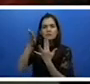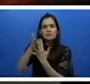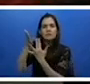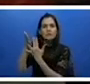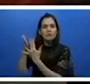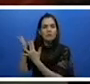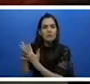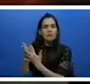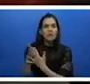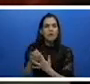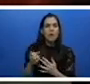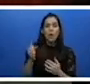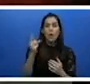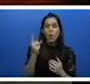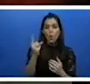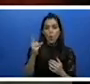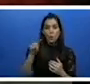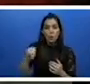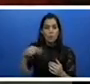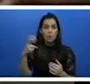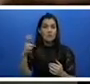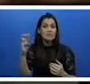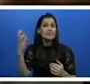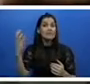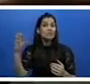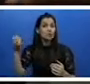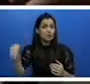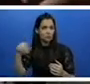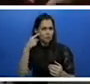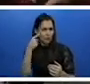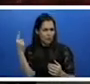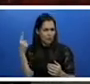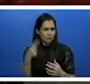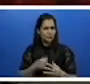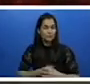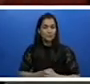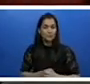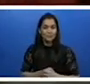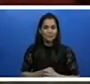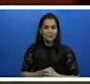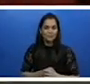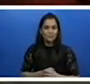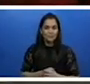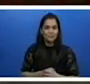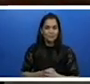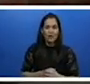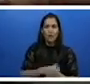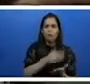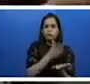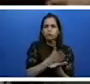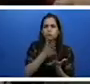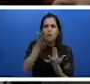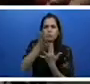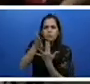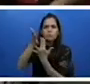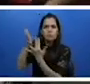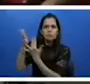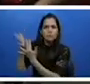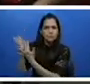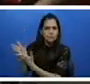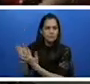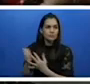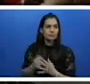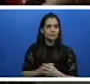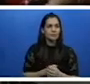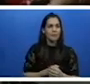1,5 centímetro. Vamos completar? De 1,5 em 1,5. Olha lá.